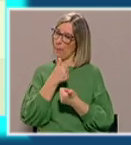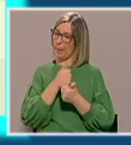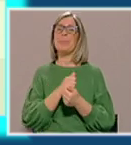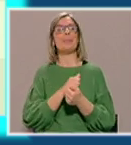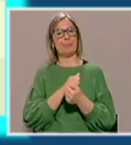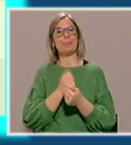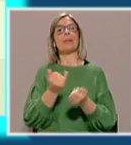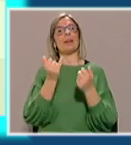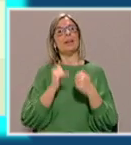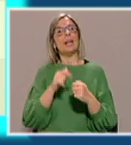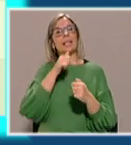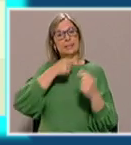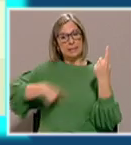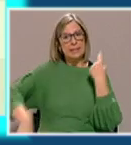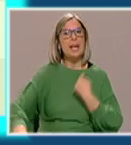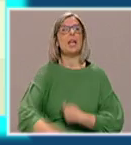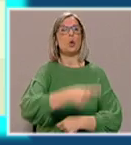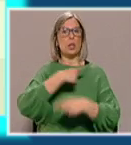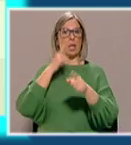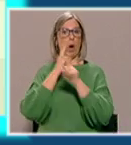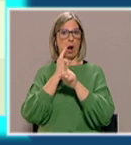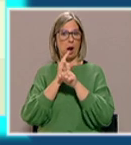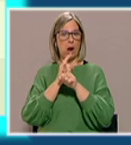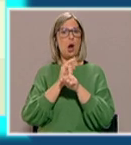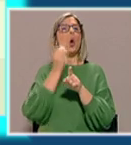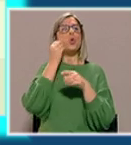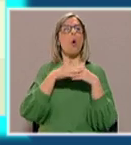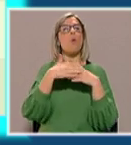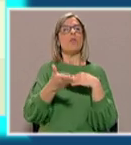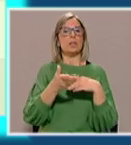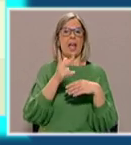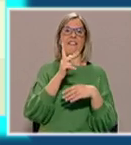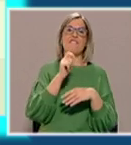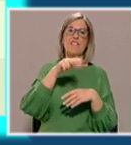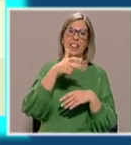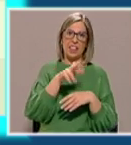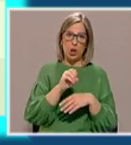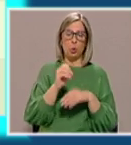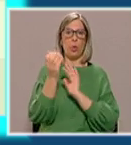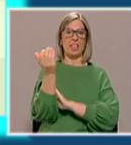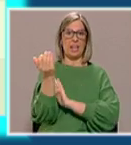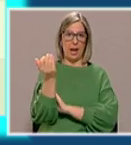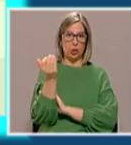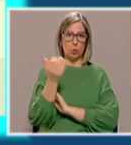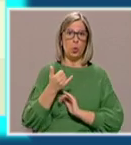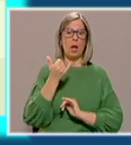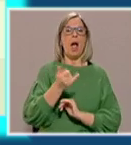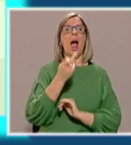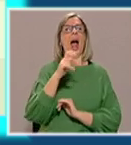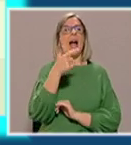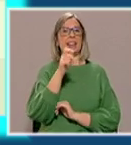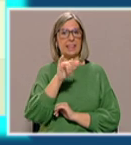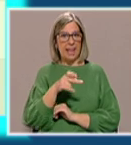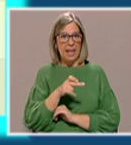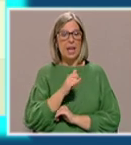circulação sistémica, o sangue faz o seguinte percurso. Ventrículo direito, a artéria pulmonar, pulmões,